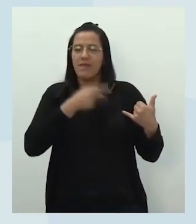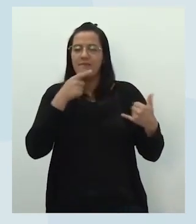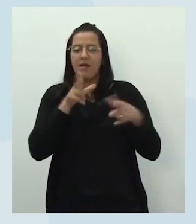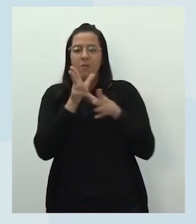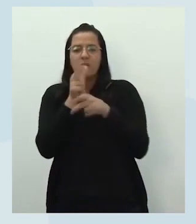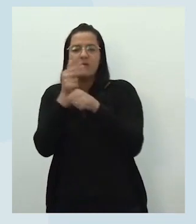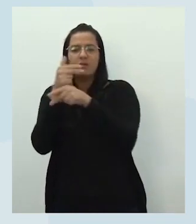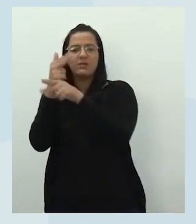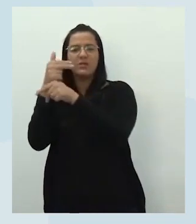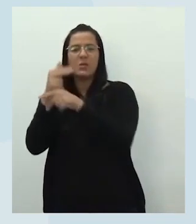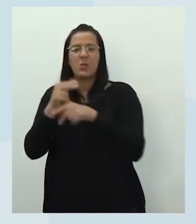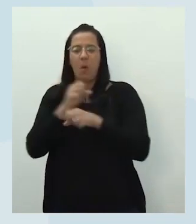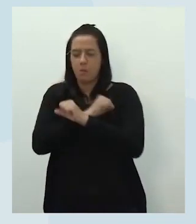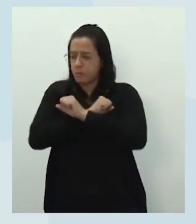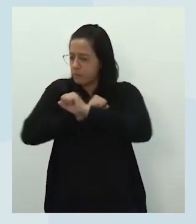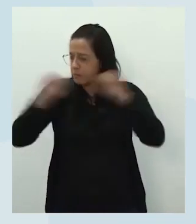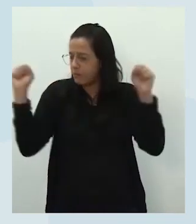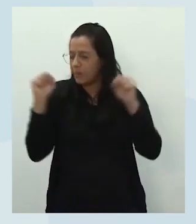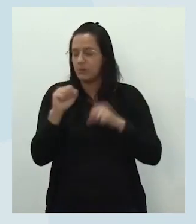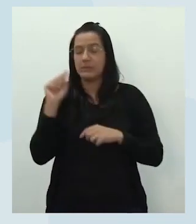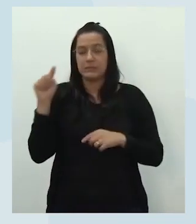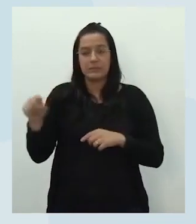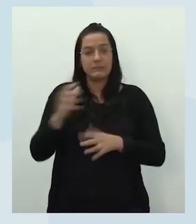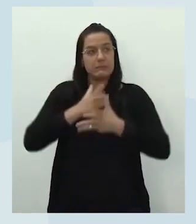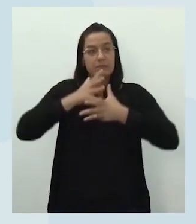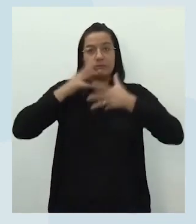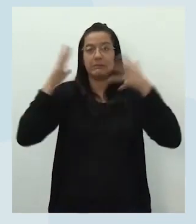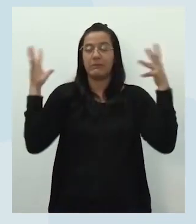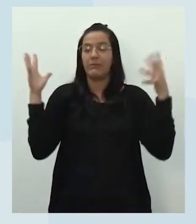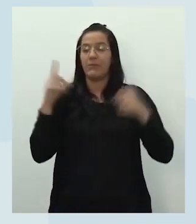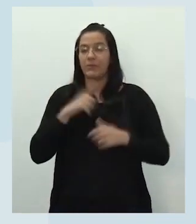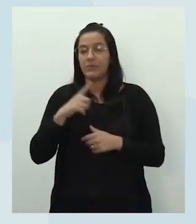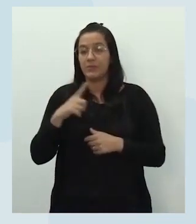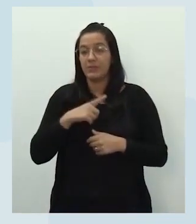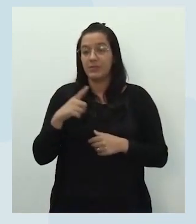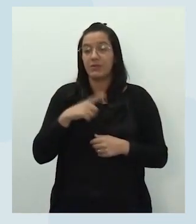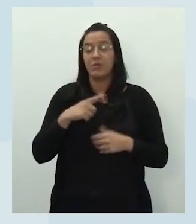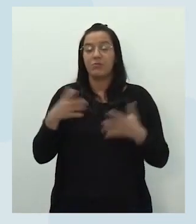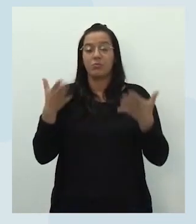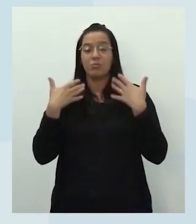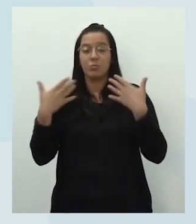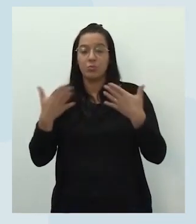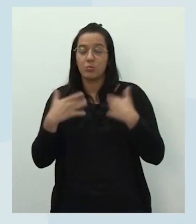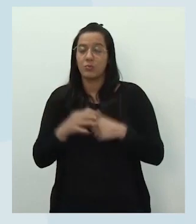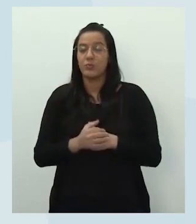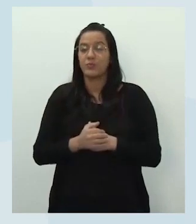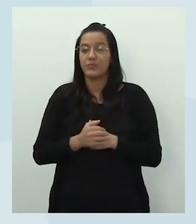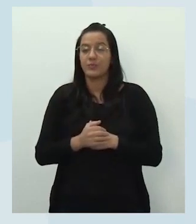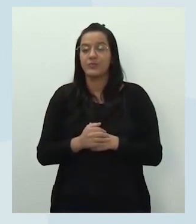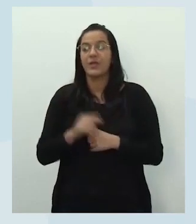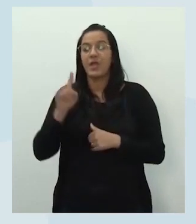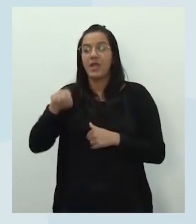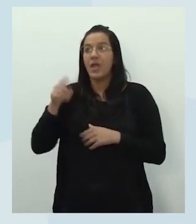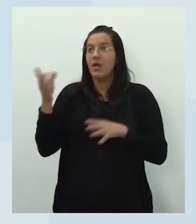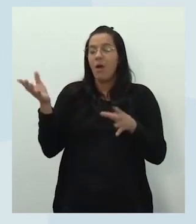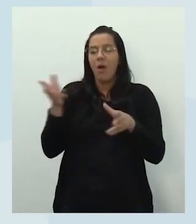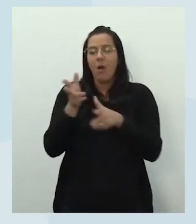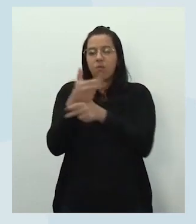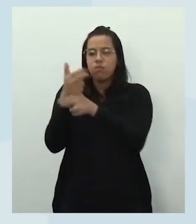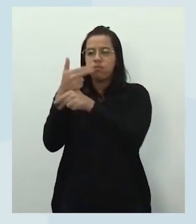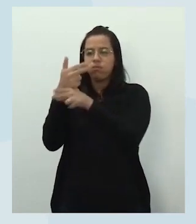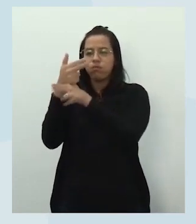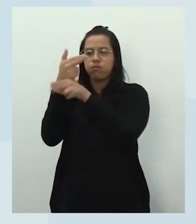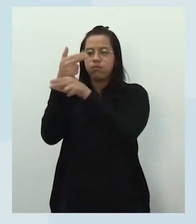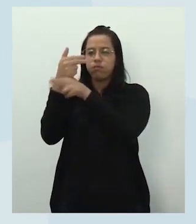ciclone bomba, o maior ciclone extratropical dos últimos anos. Ele está se movendo a 40